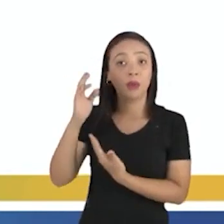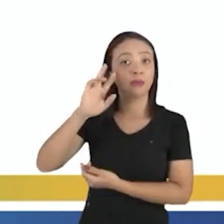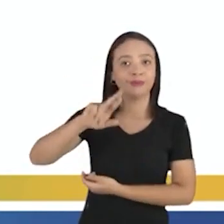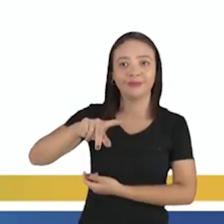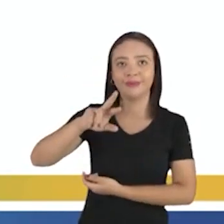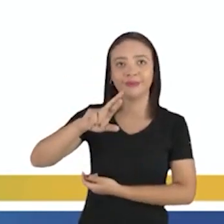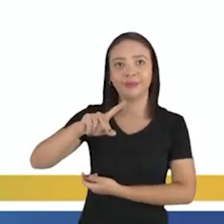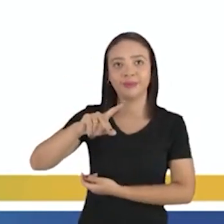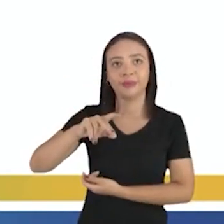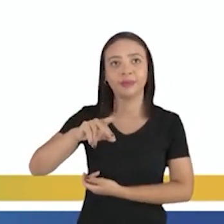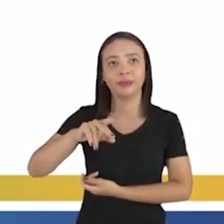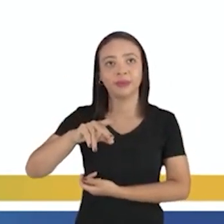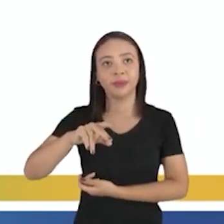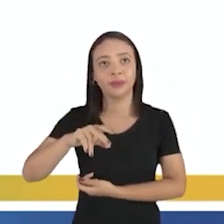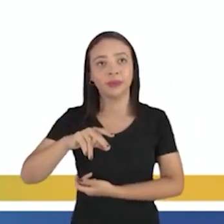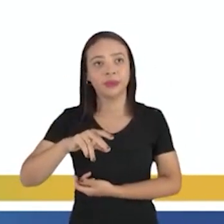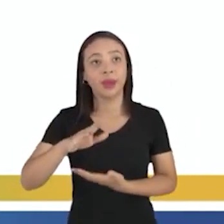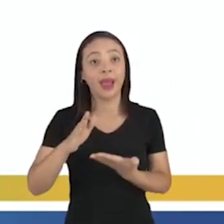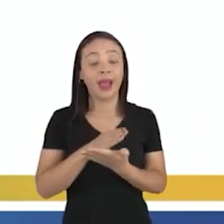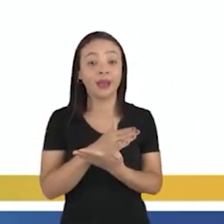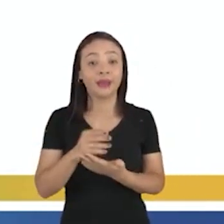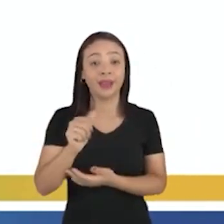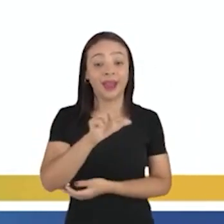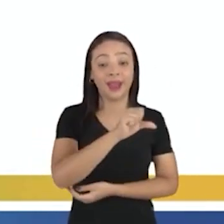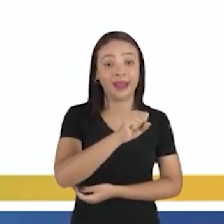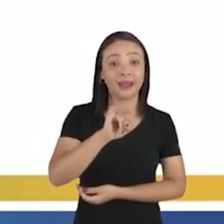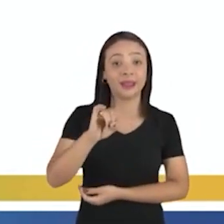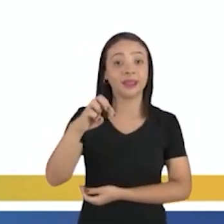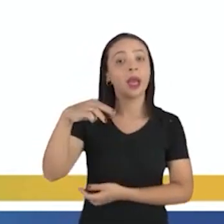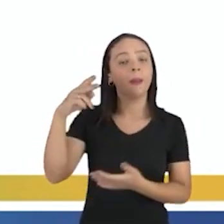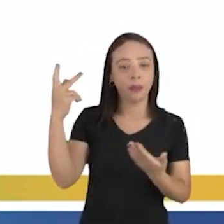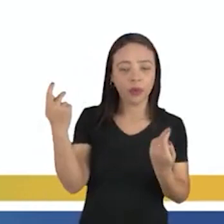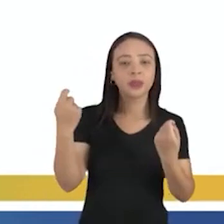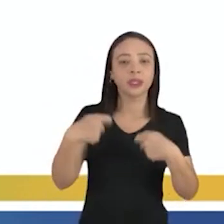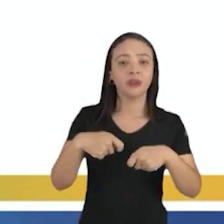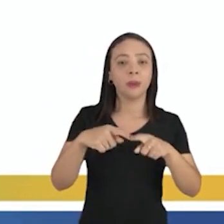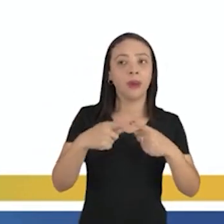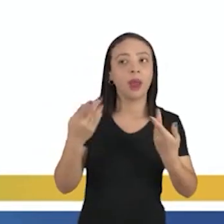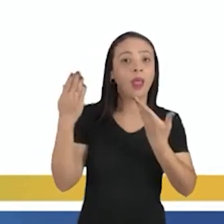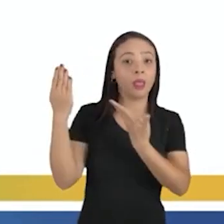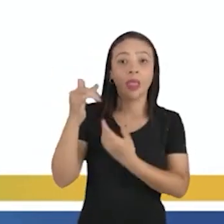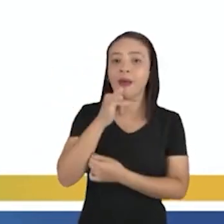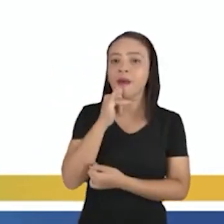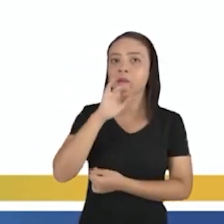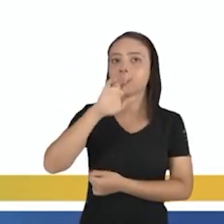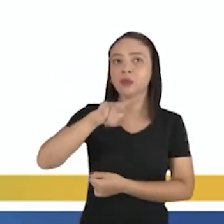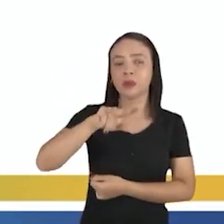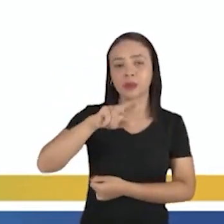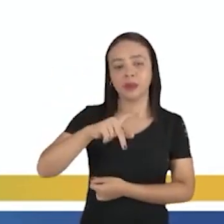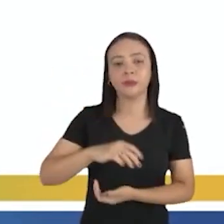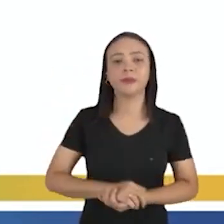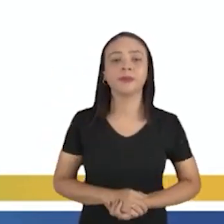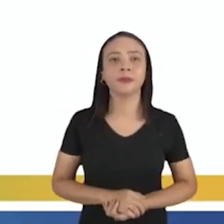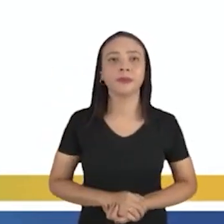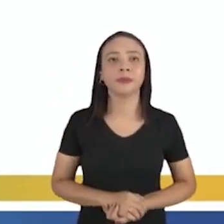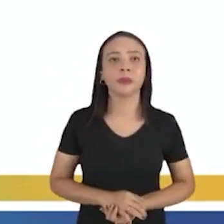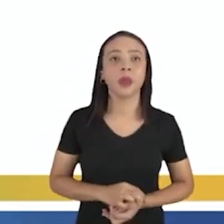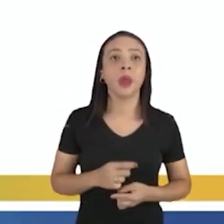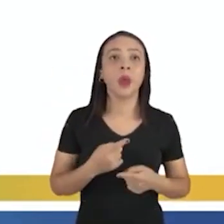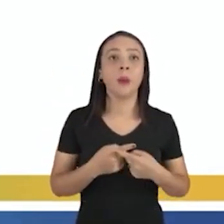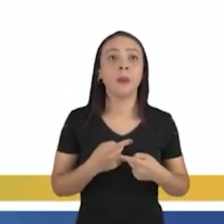paráfrase. Algumas vezes esse assim pode ocorrer uma paráfrase. Por quê? Na verdade,